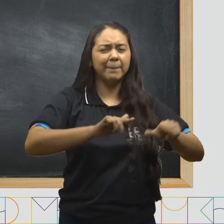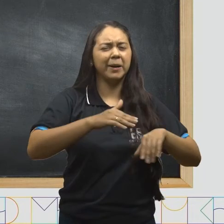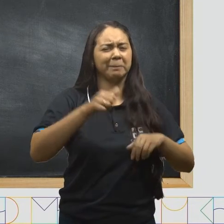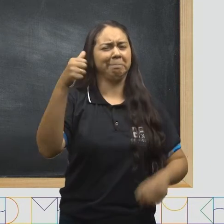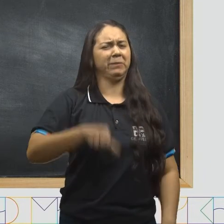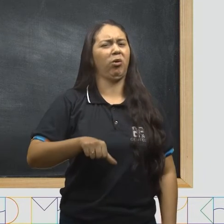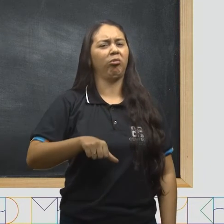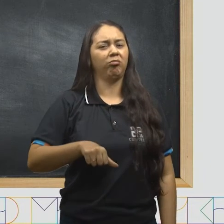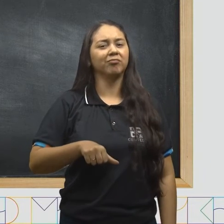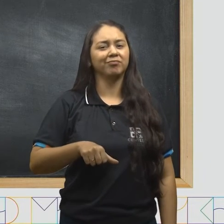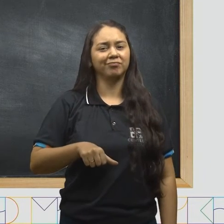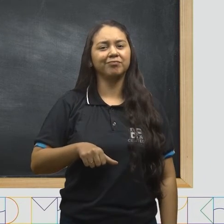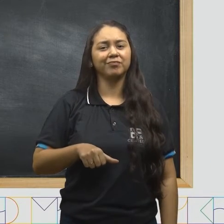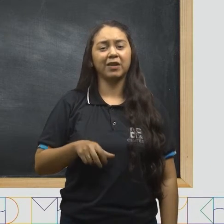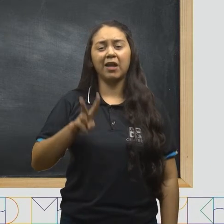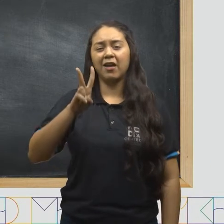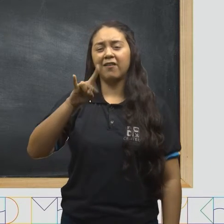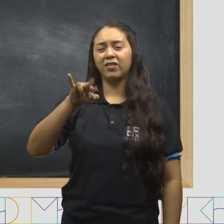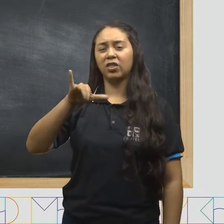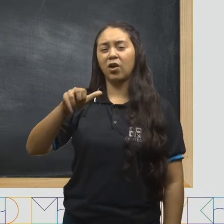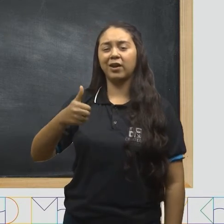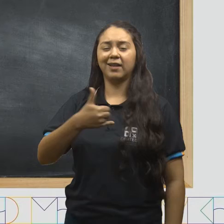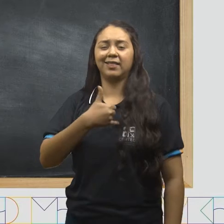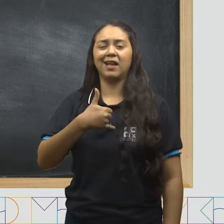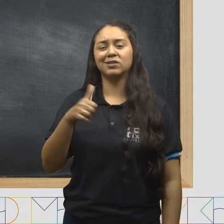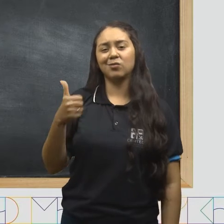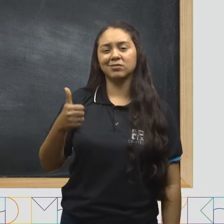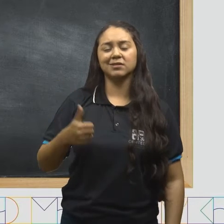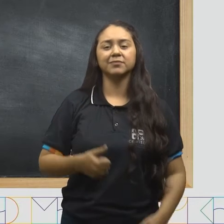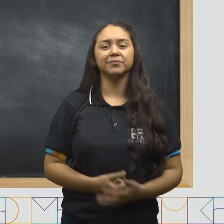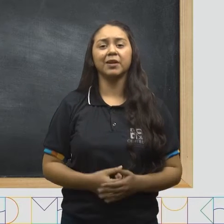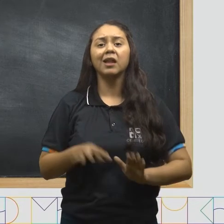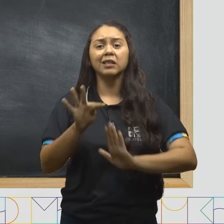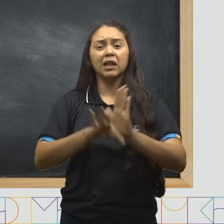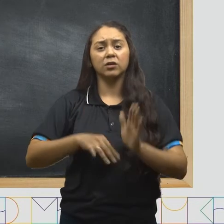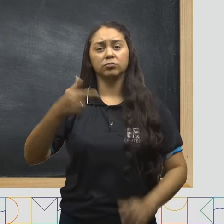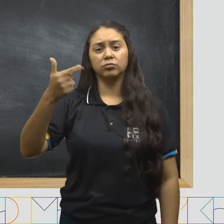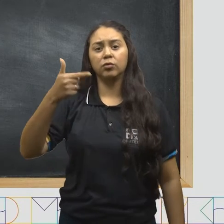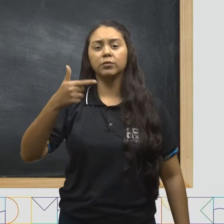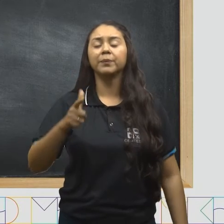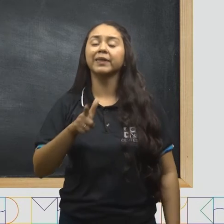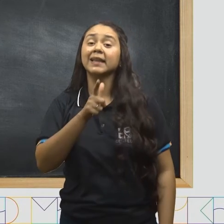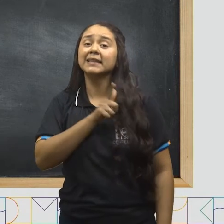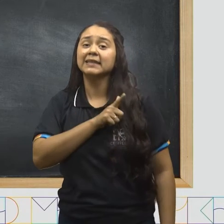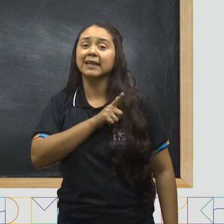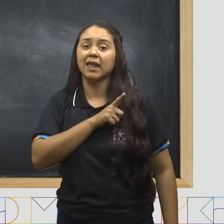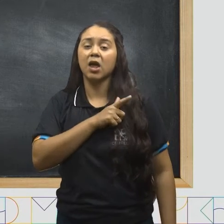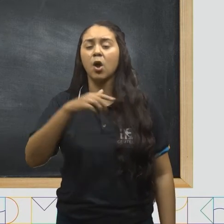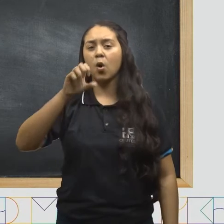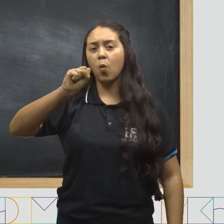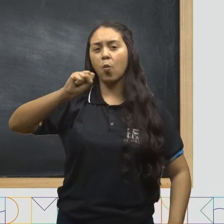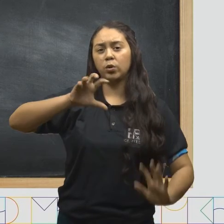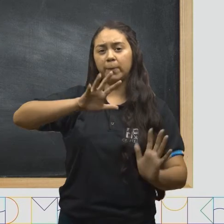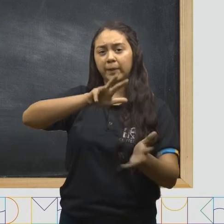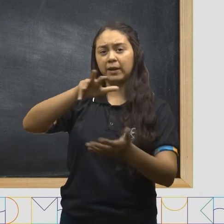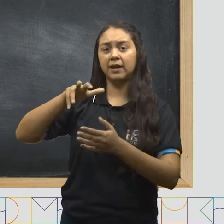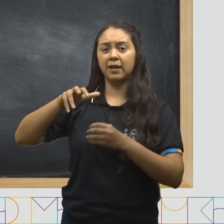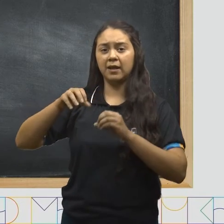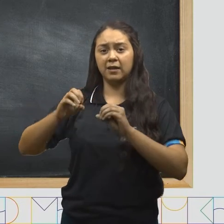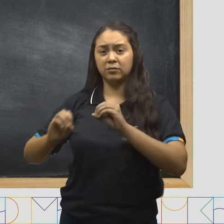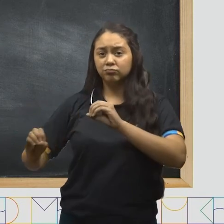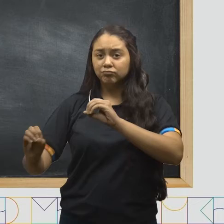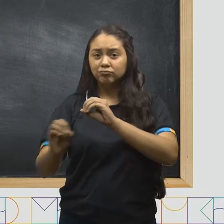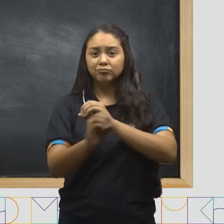deve ser pior. Vitória, de 11 anos. Texto 2. Existem 8 planetas no